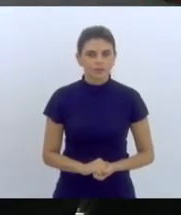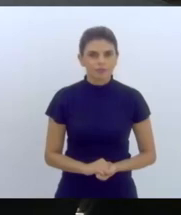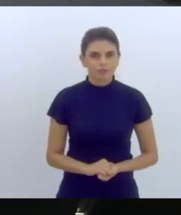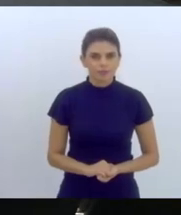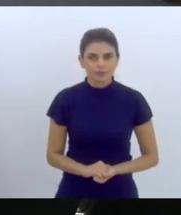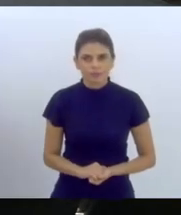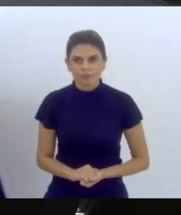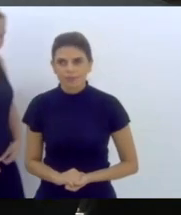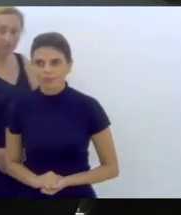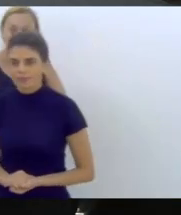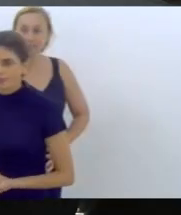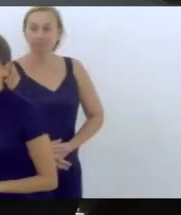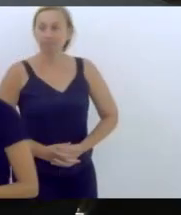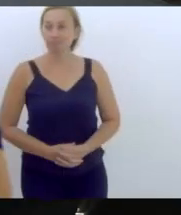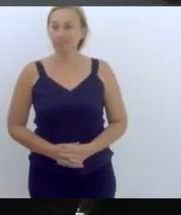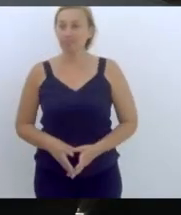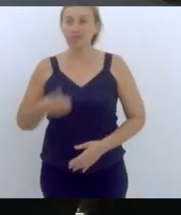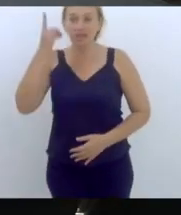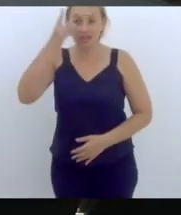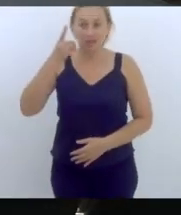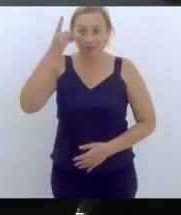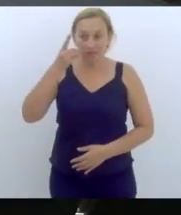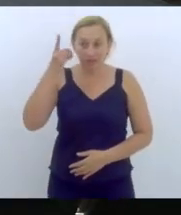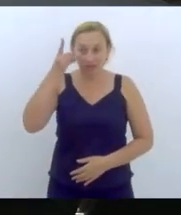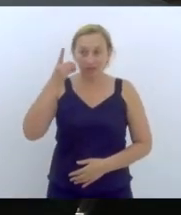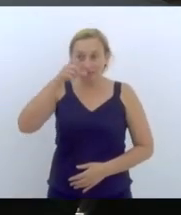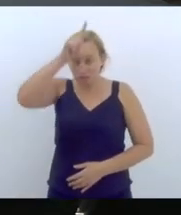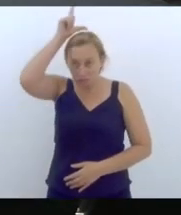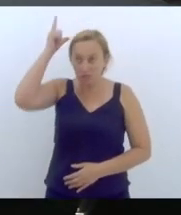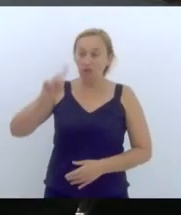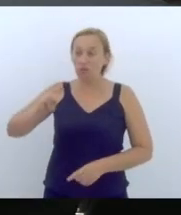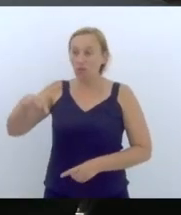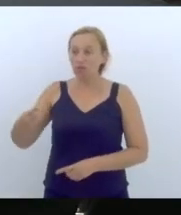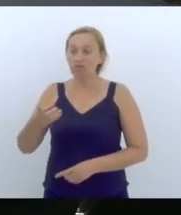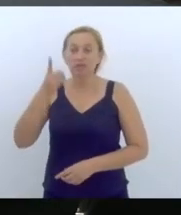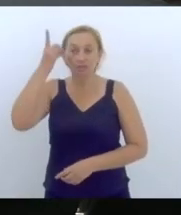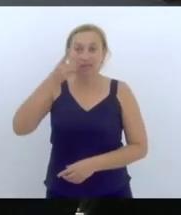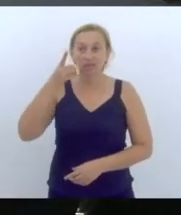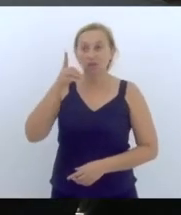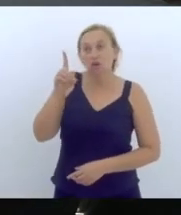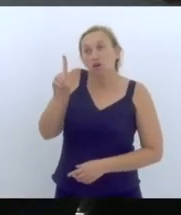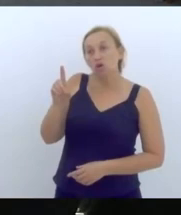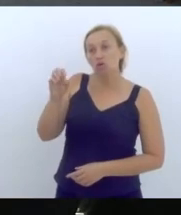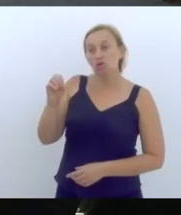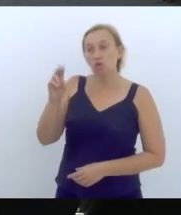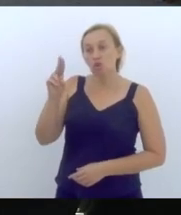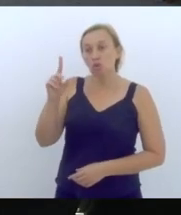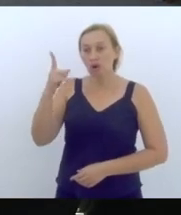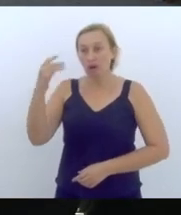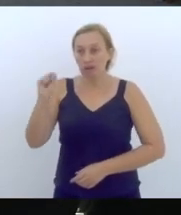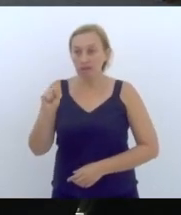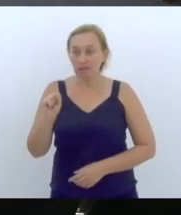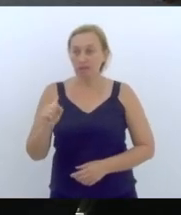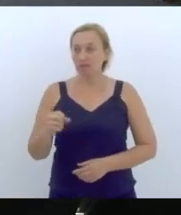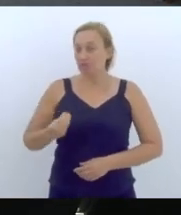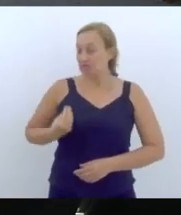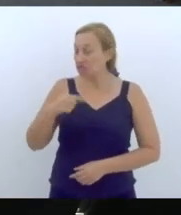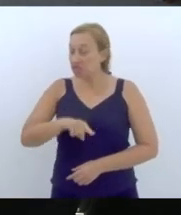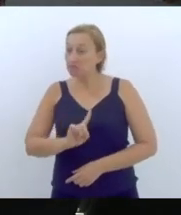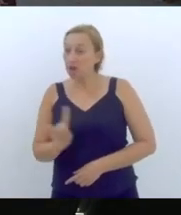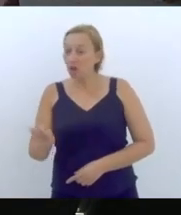Obrigado, deputado Luiz Paulo. Próximo orador inscrito, deputado Douglas Ruas. Não estando